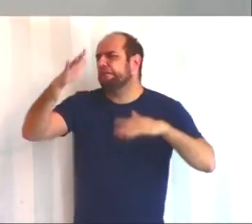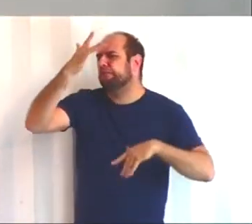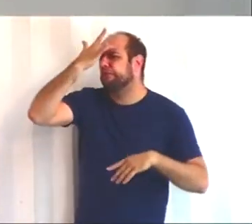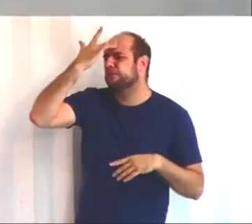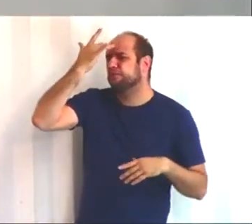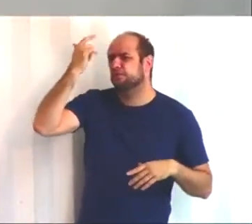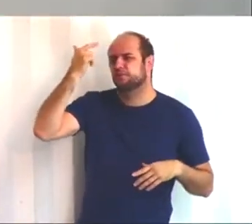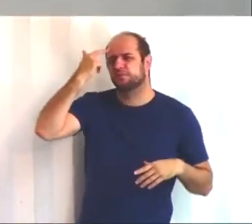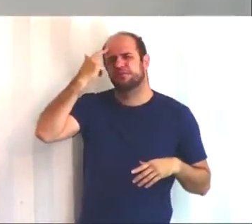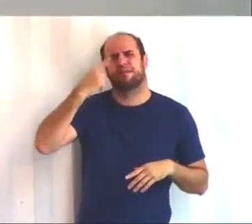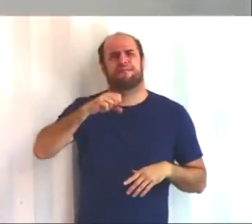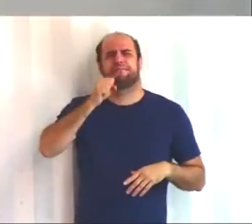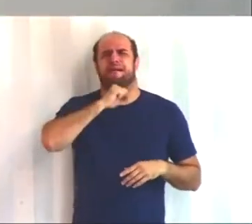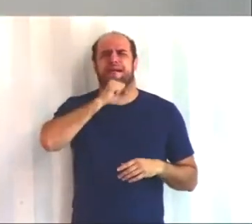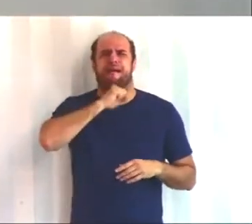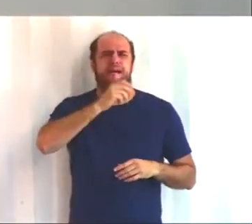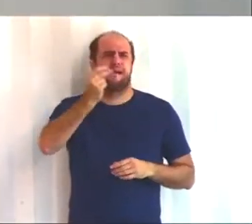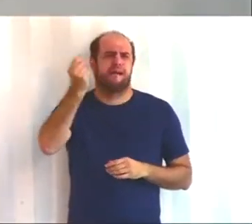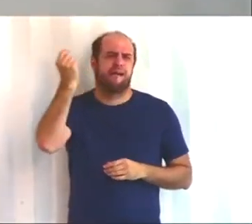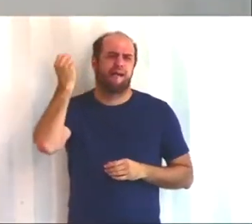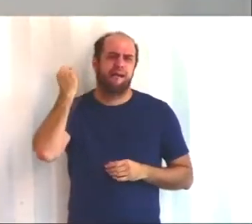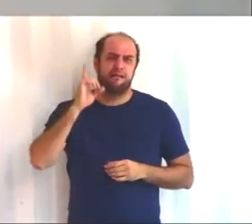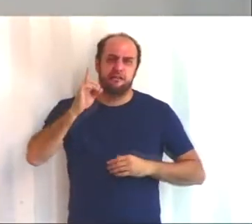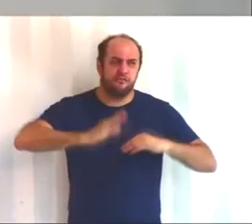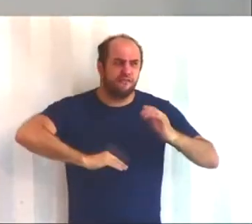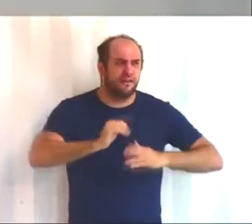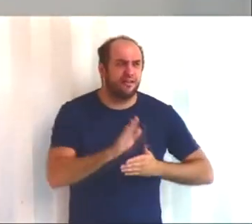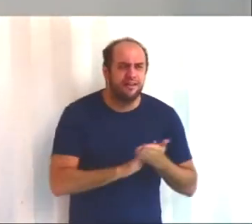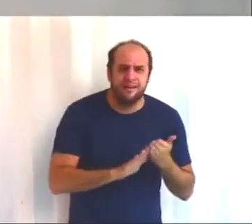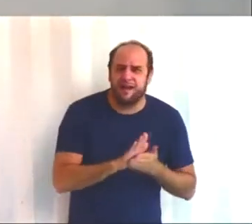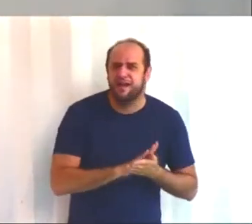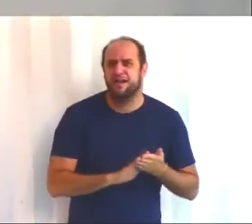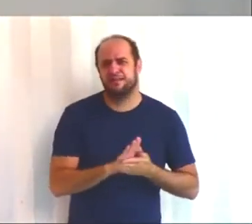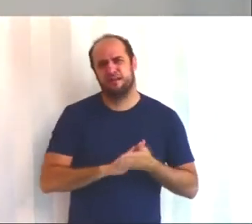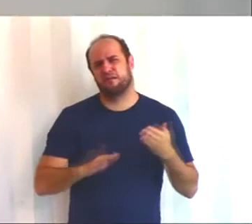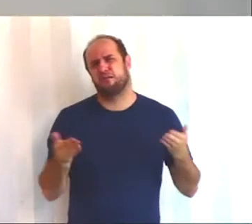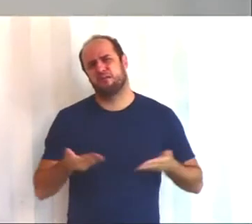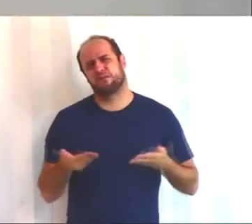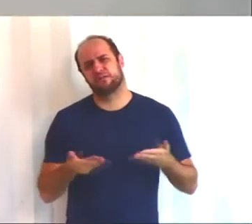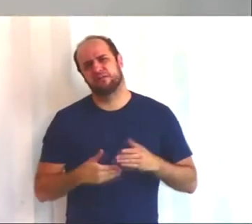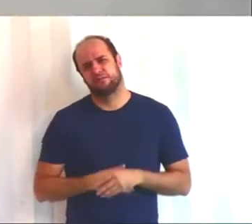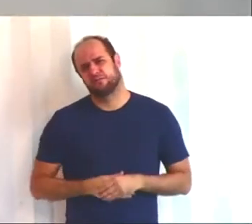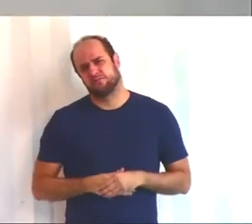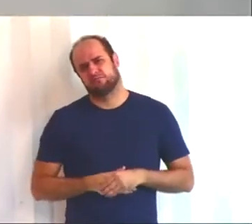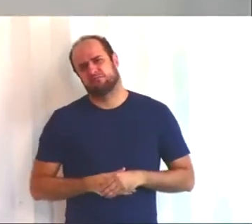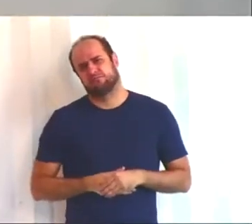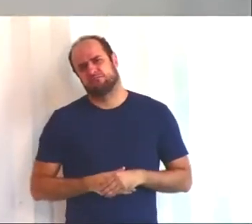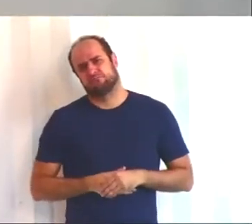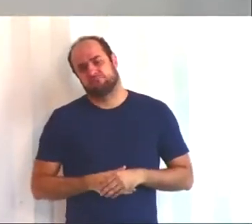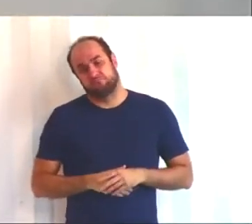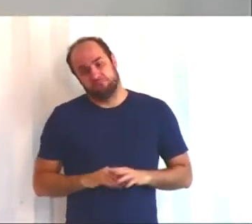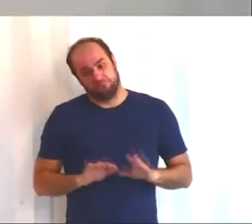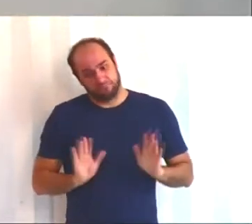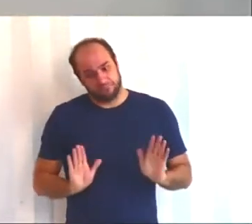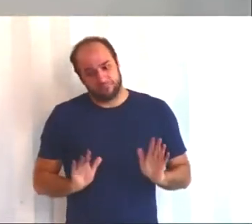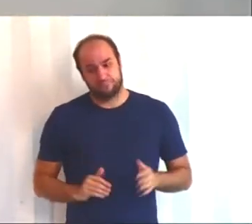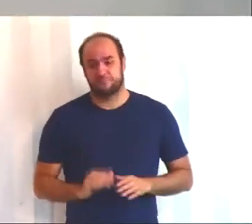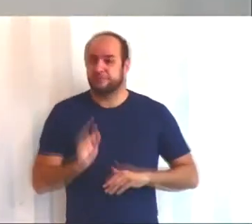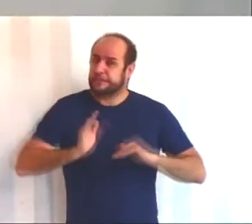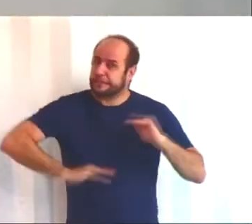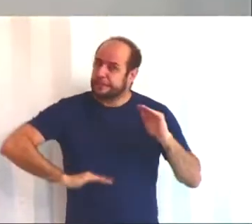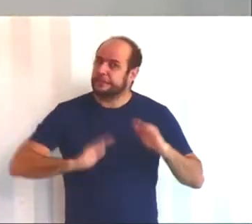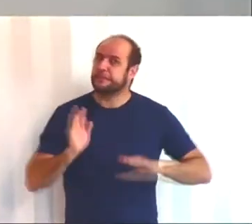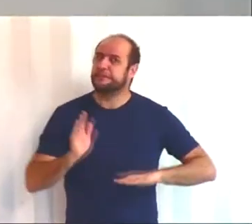isso aqui é uma coisa tão antiga, Deus não tem nada a cumprir para o dia a dia nosso. Bom, disso vai